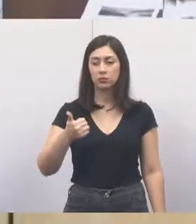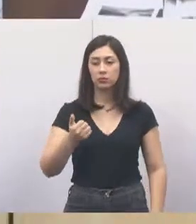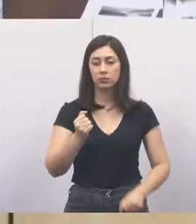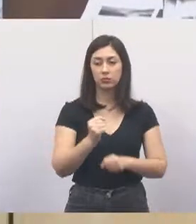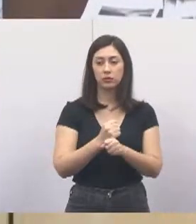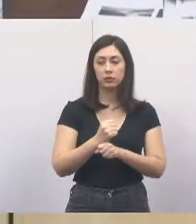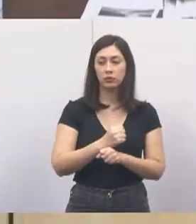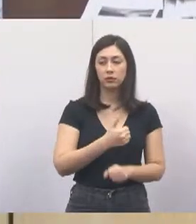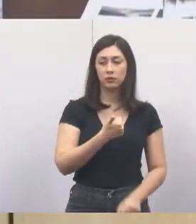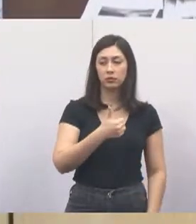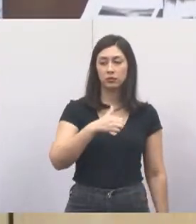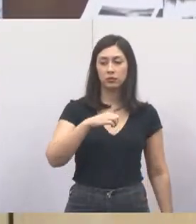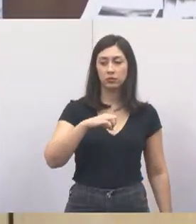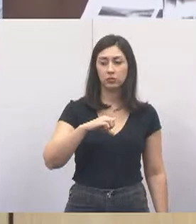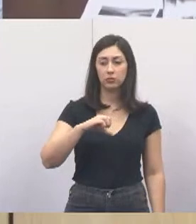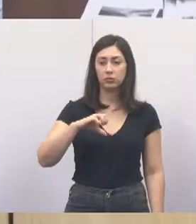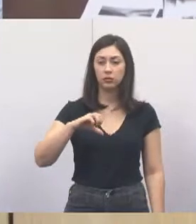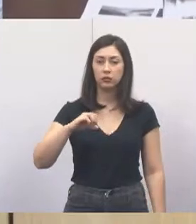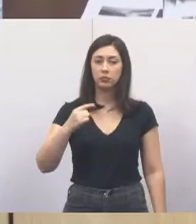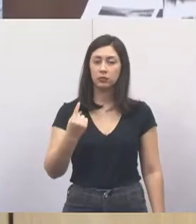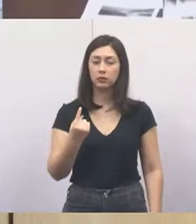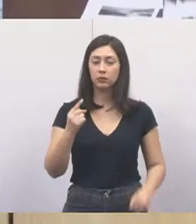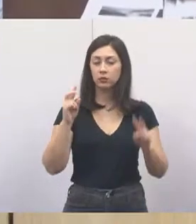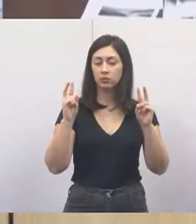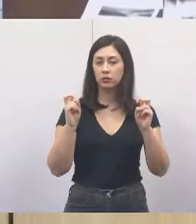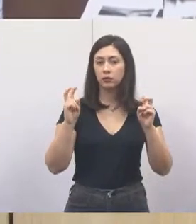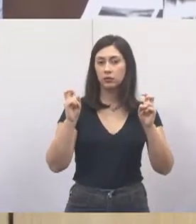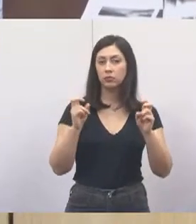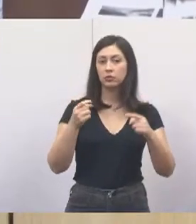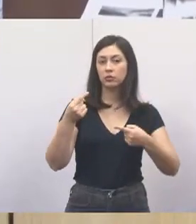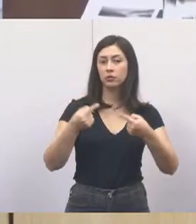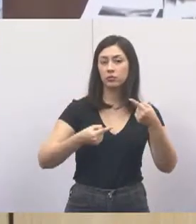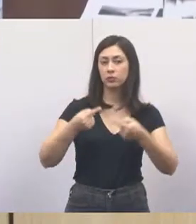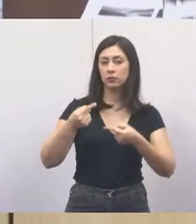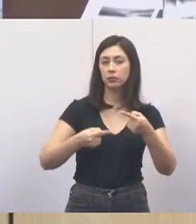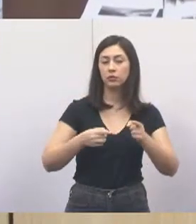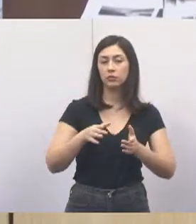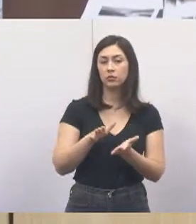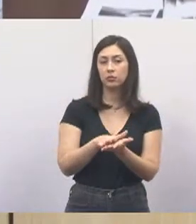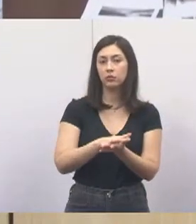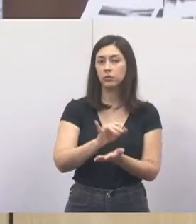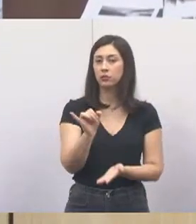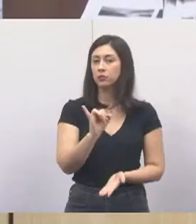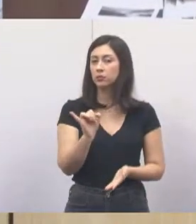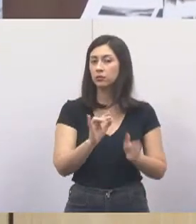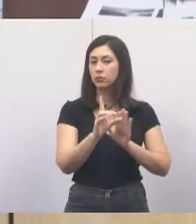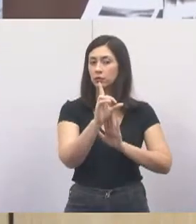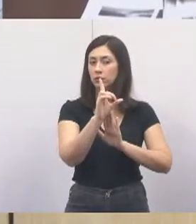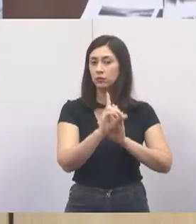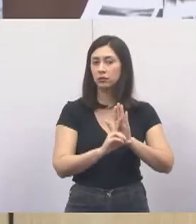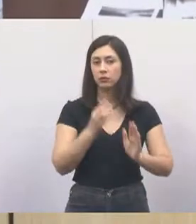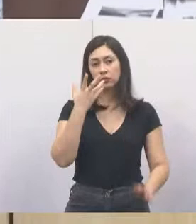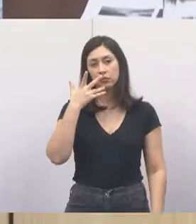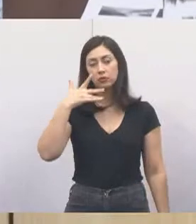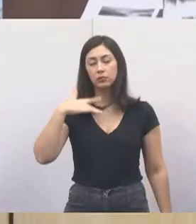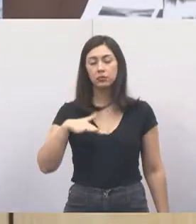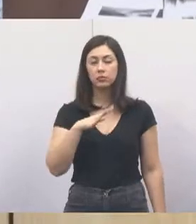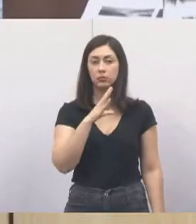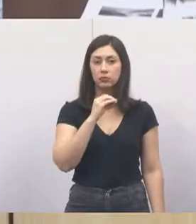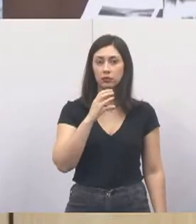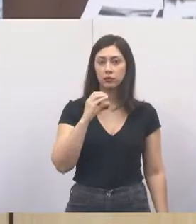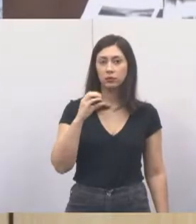de 1991, que dispõe sobre a política municipal de atendimento aos direitos da criança e do